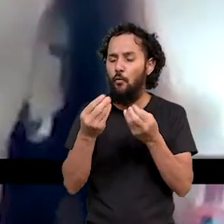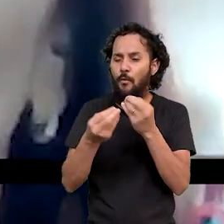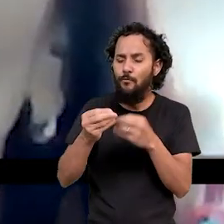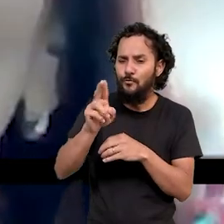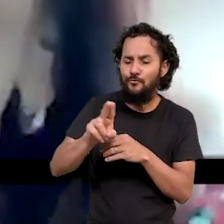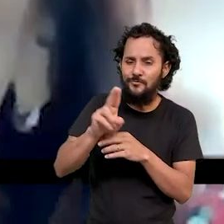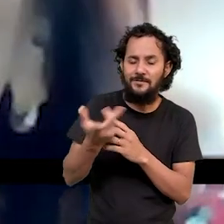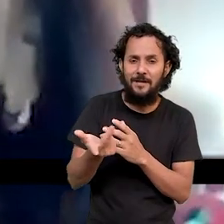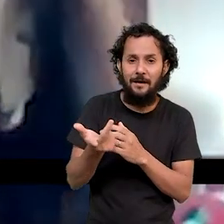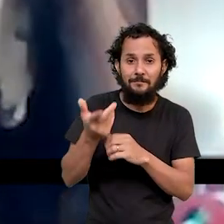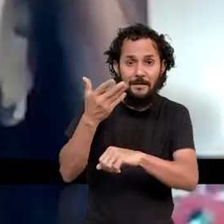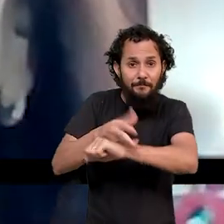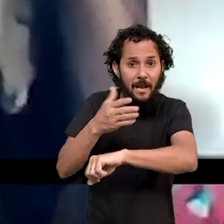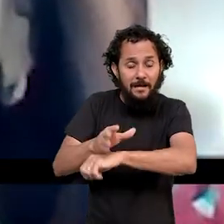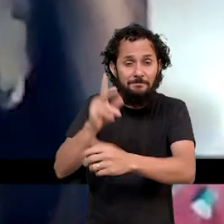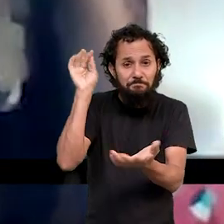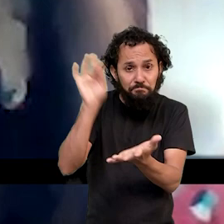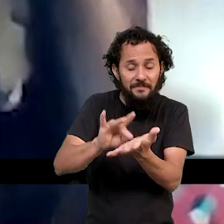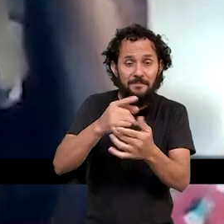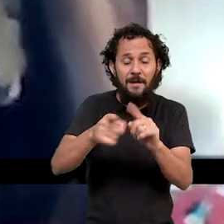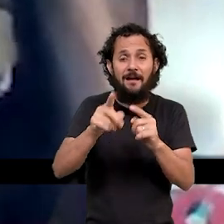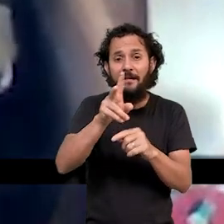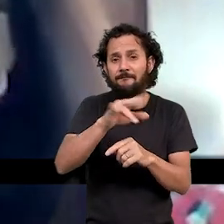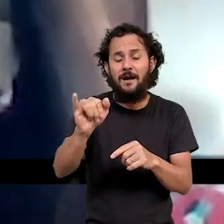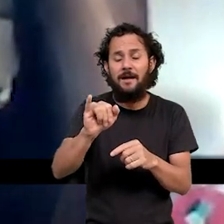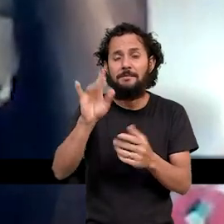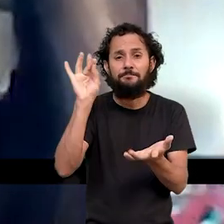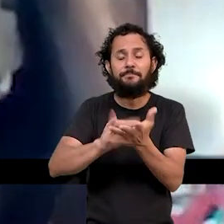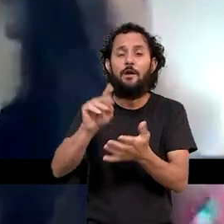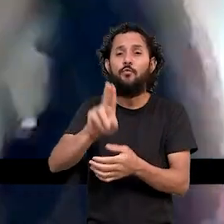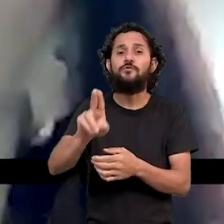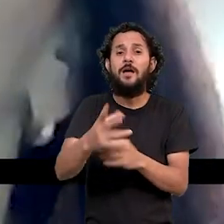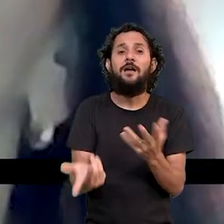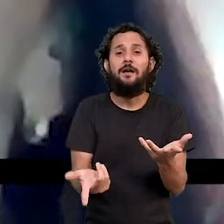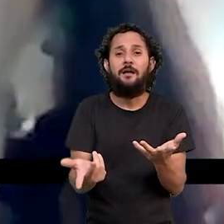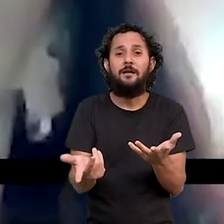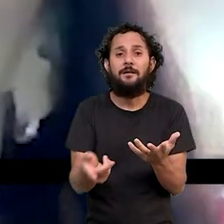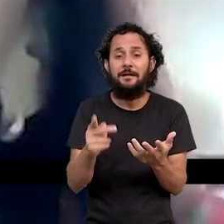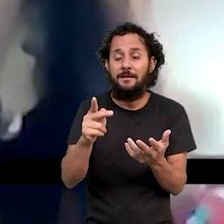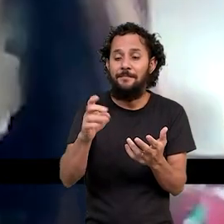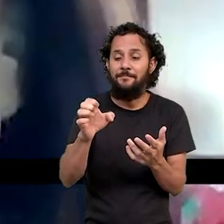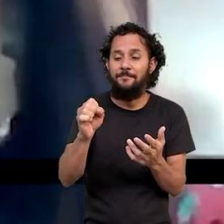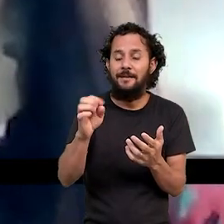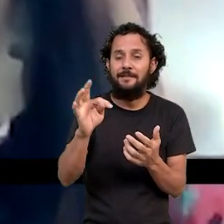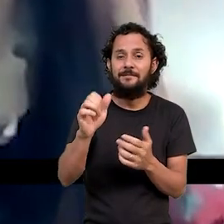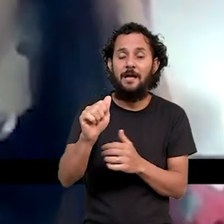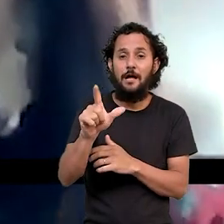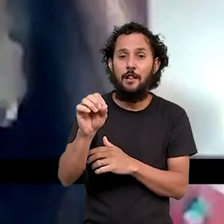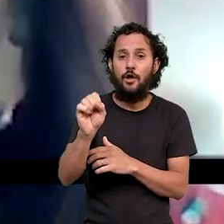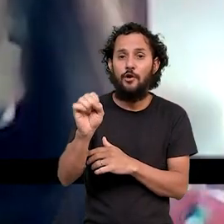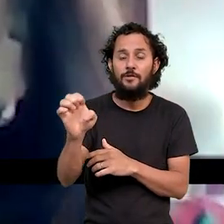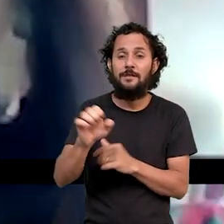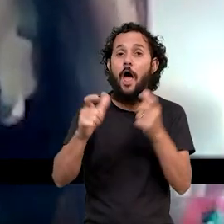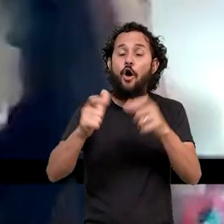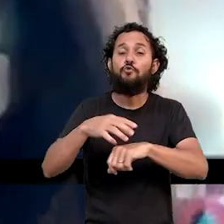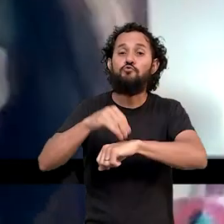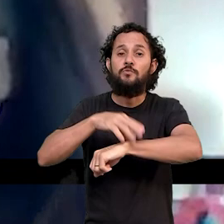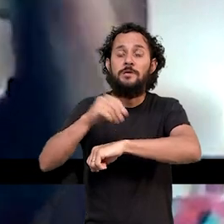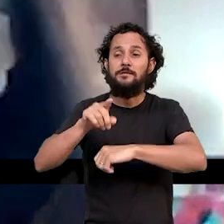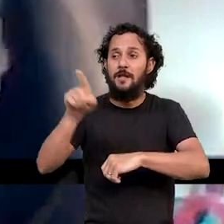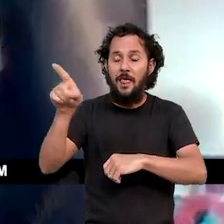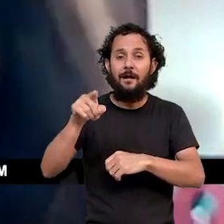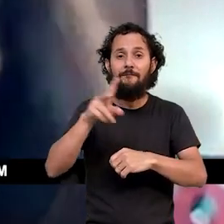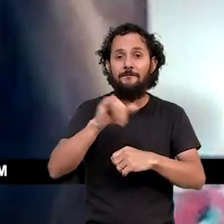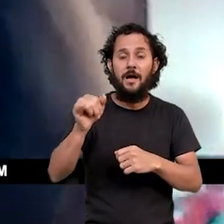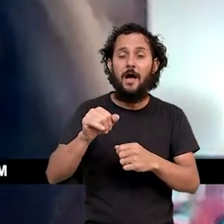em prática, e quem efetivamente começa a colocar em prática é Pestalozzi, na Suíça, que vai fazer